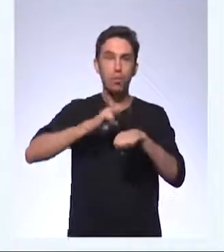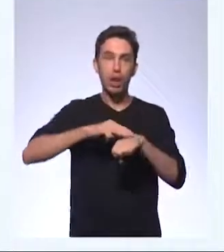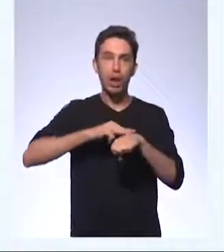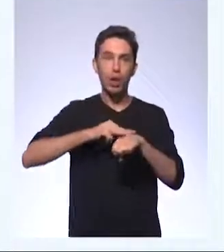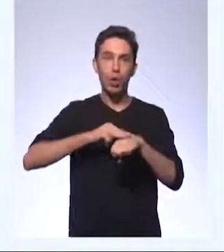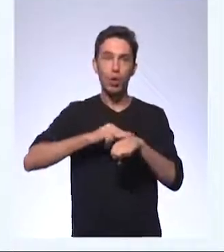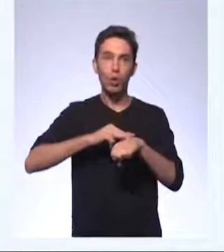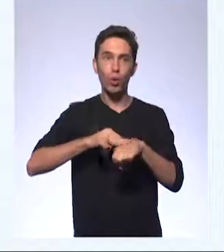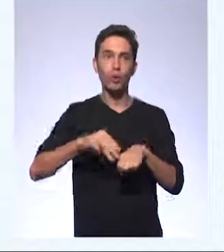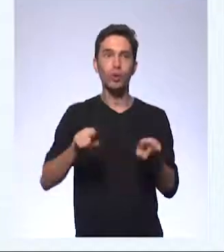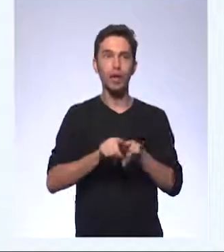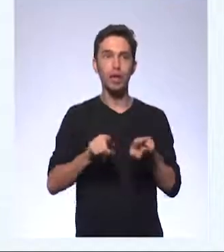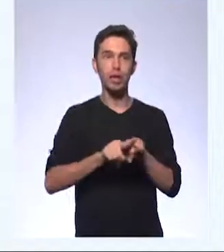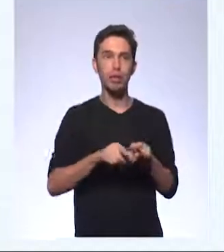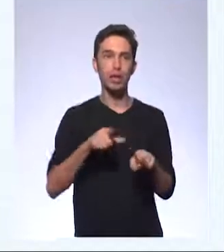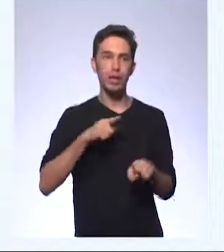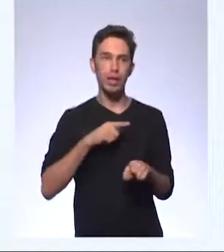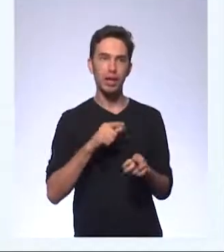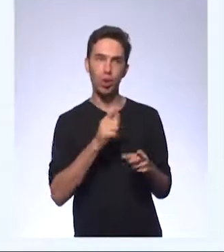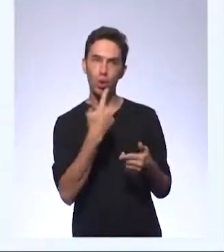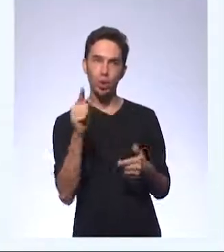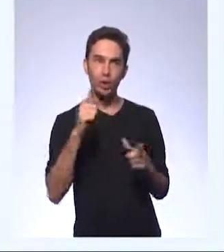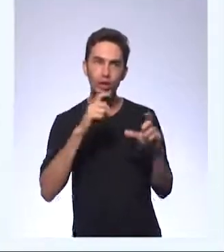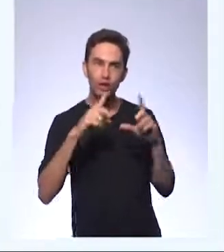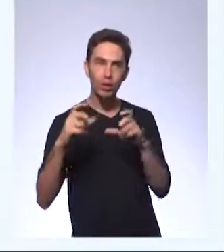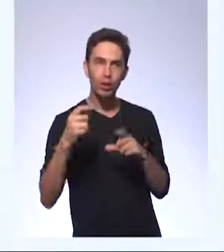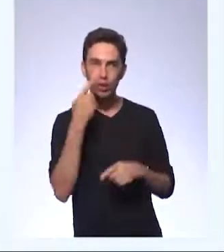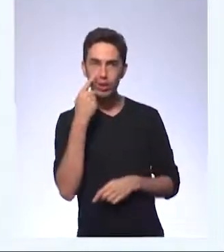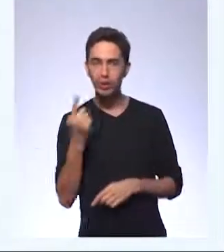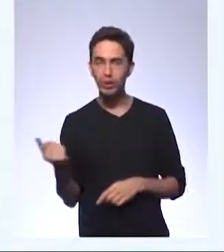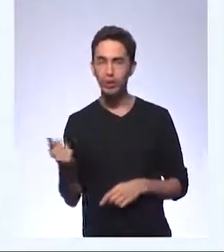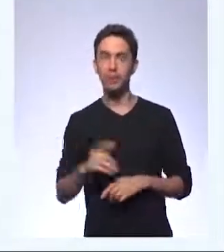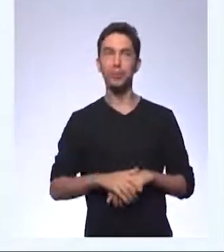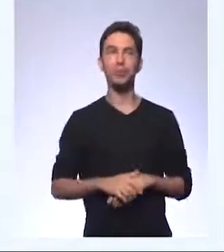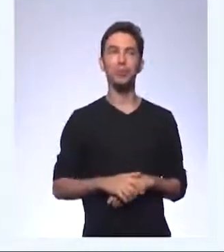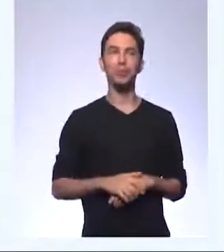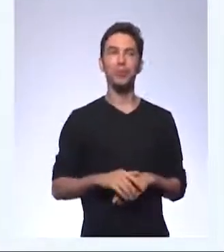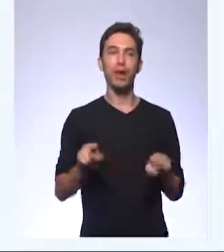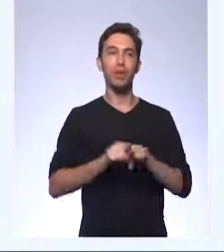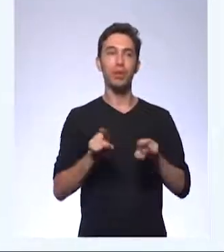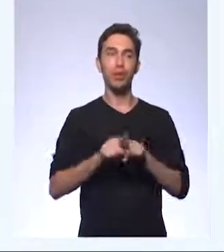Ó, tem mais imagens pra cá também. Aí eu fiz a